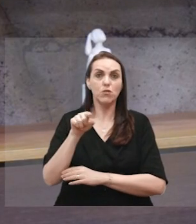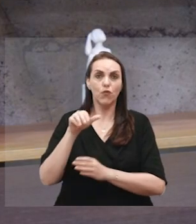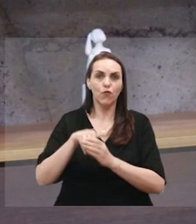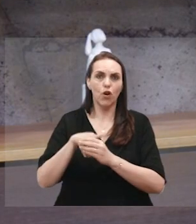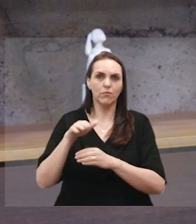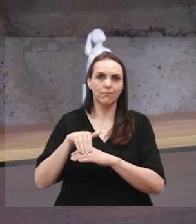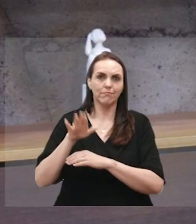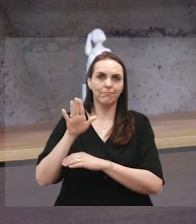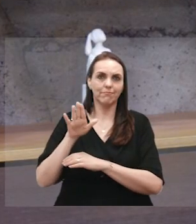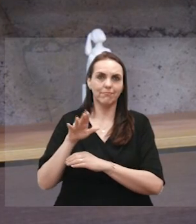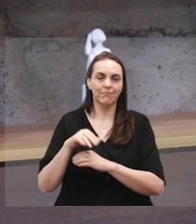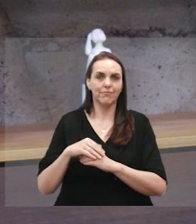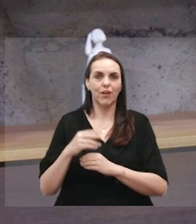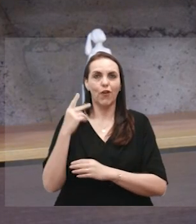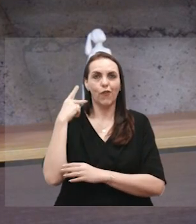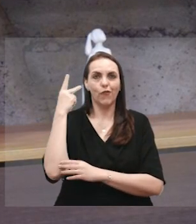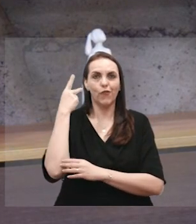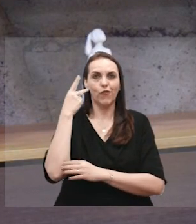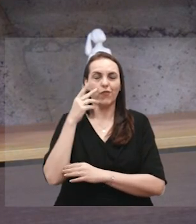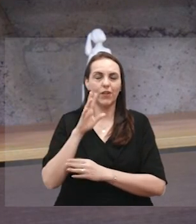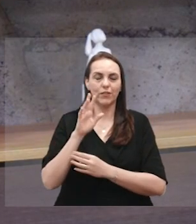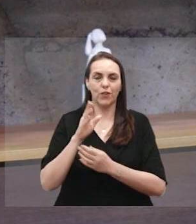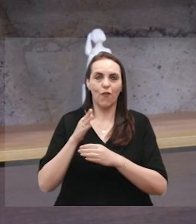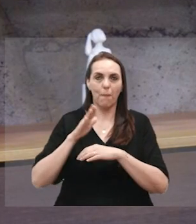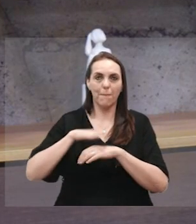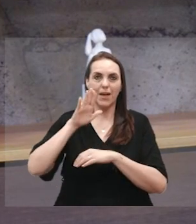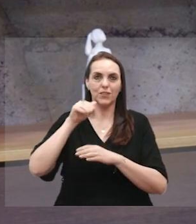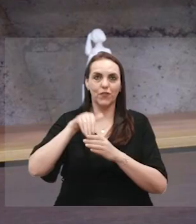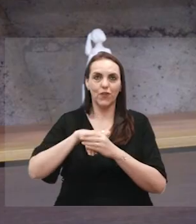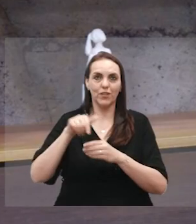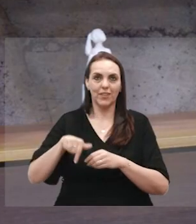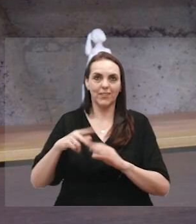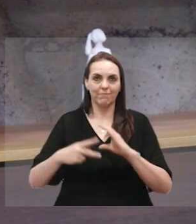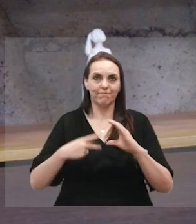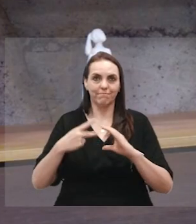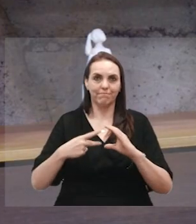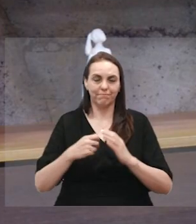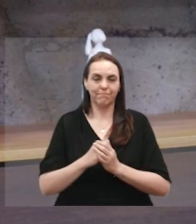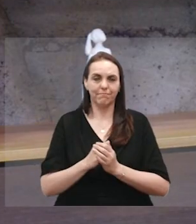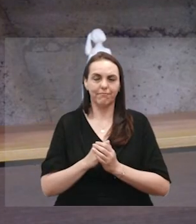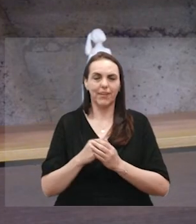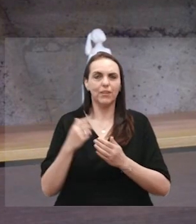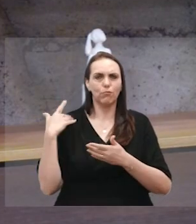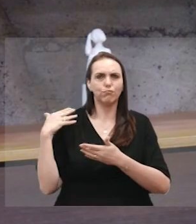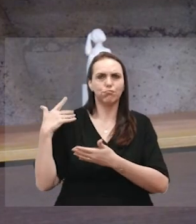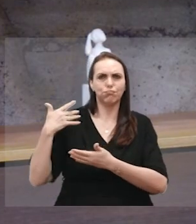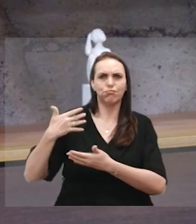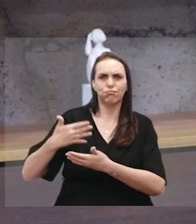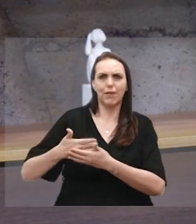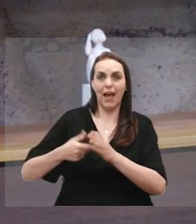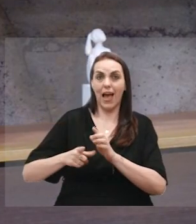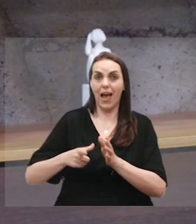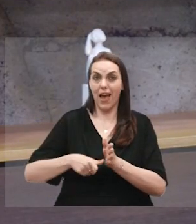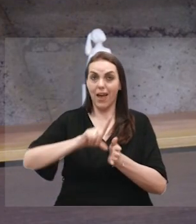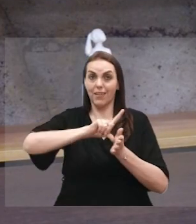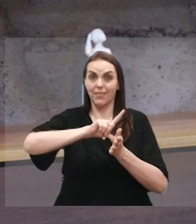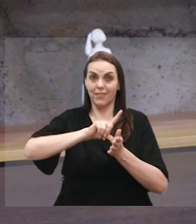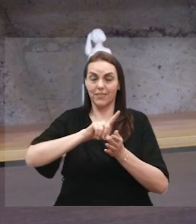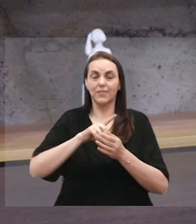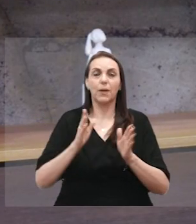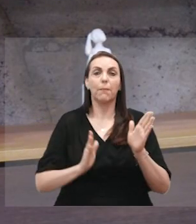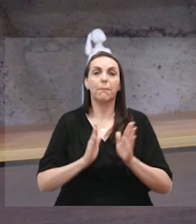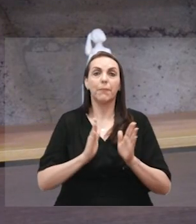senhor é o mais votado da história da nossa casa. Mas tem toda uma caminhada anterior a essa. Eu já cito aqui o período